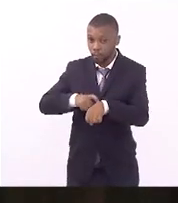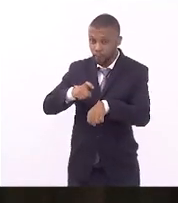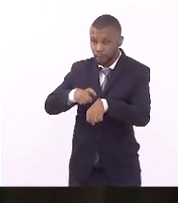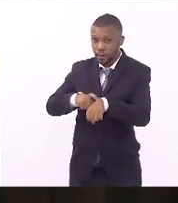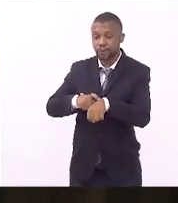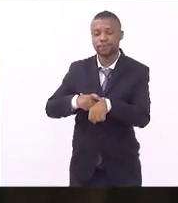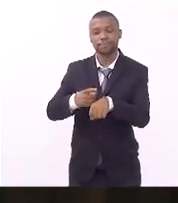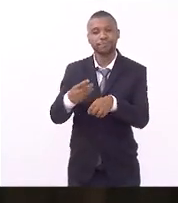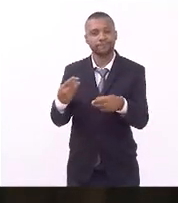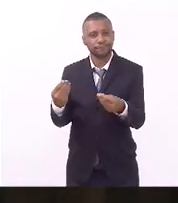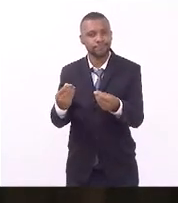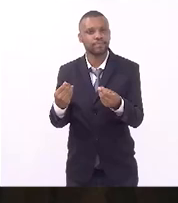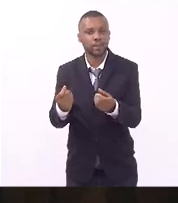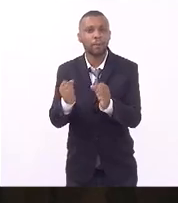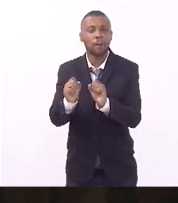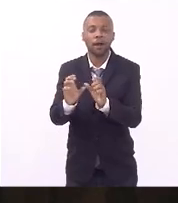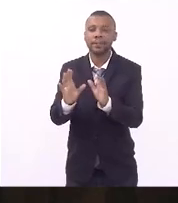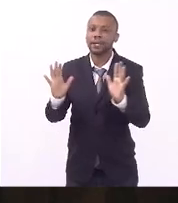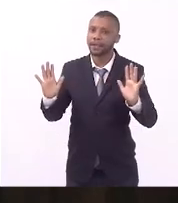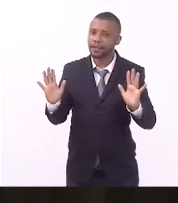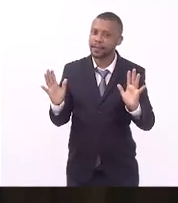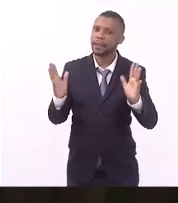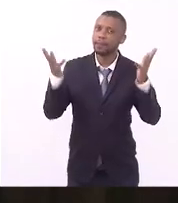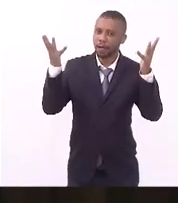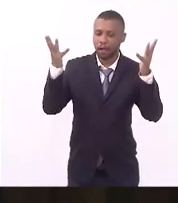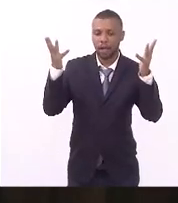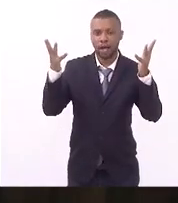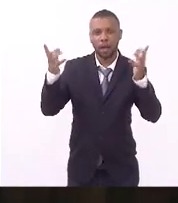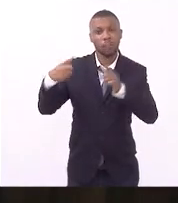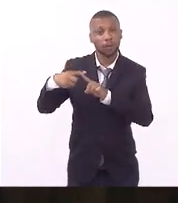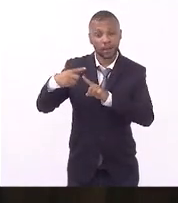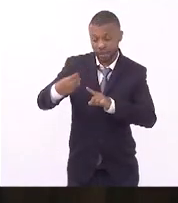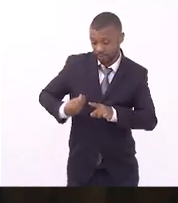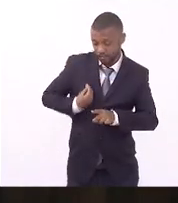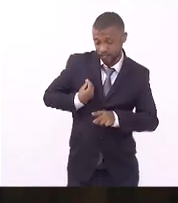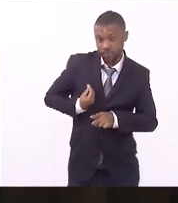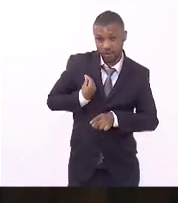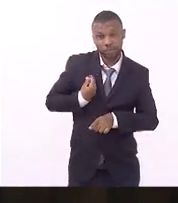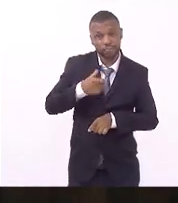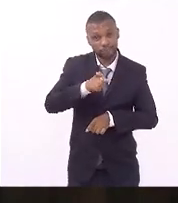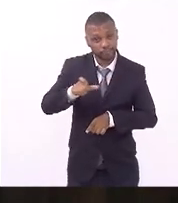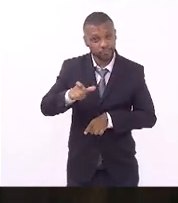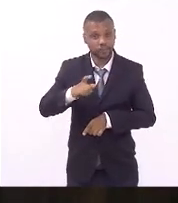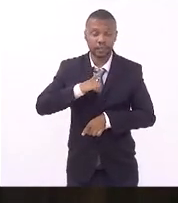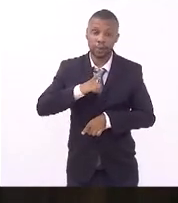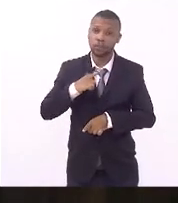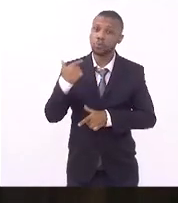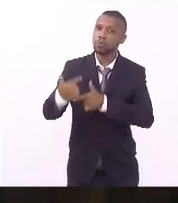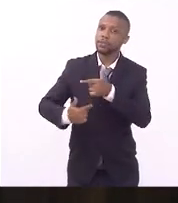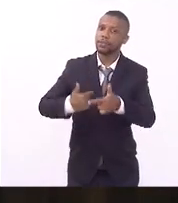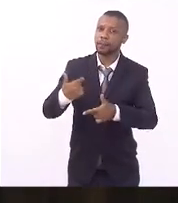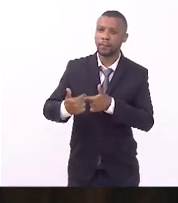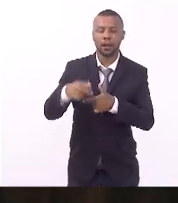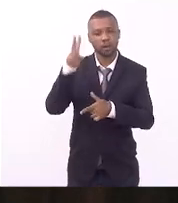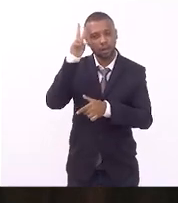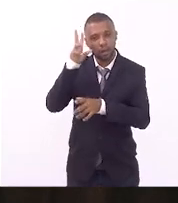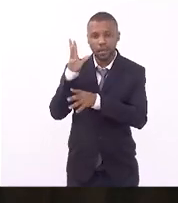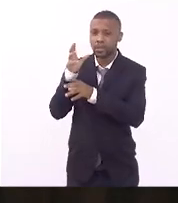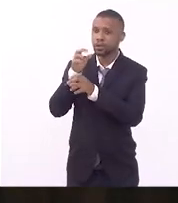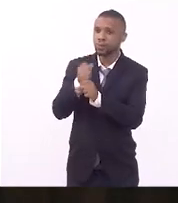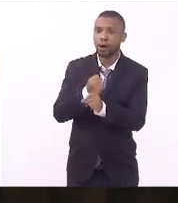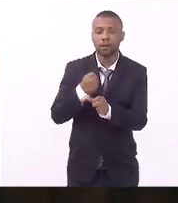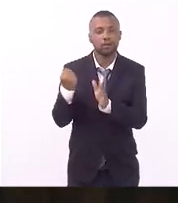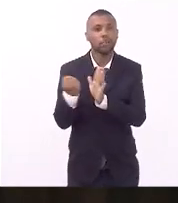momentos e pode celebrar, porque estamos vivos e vivas, e temos uma tarefa histórica de